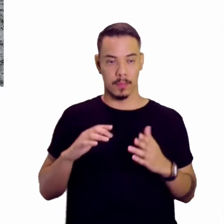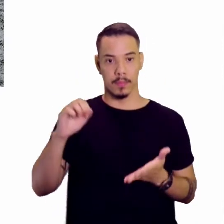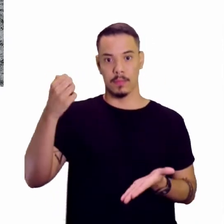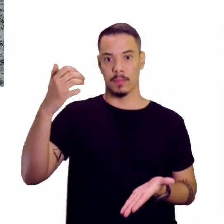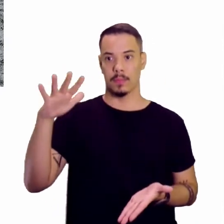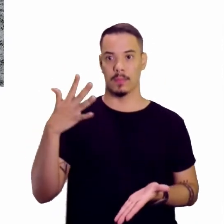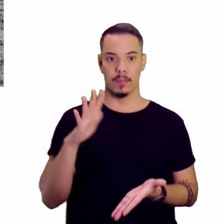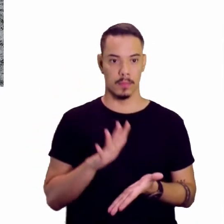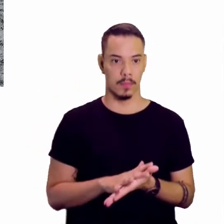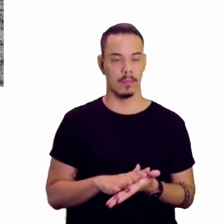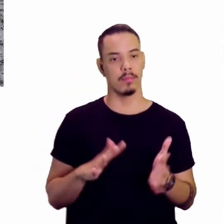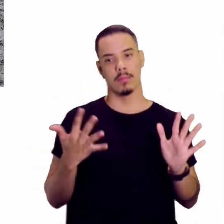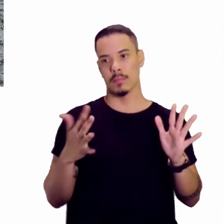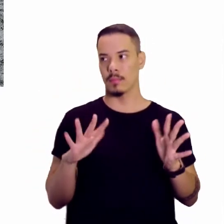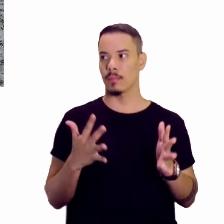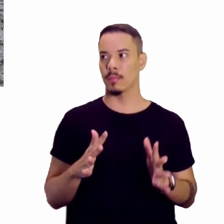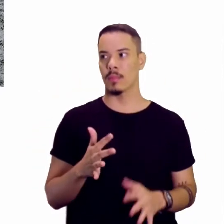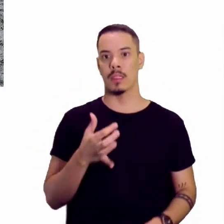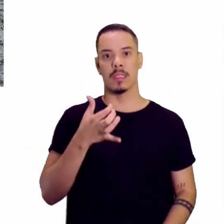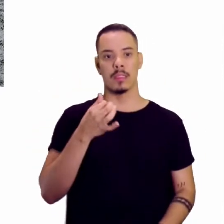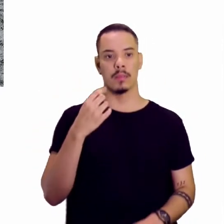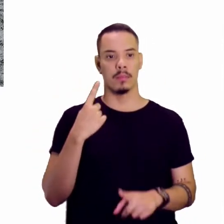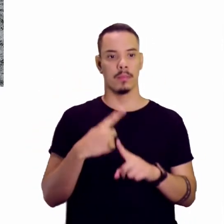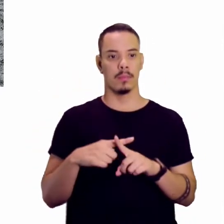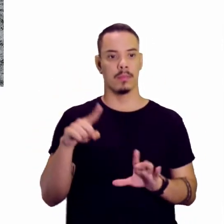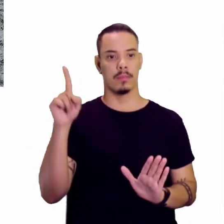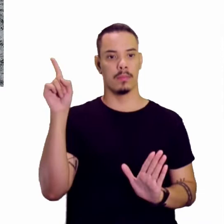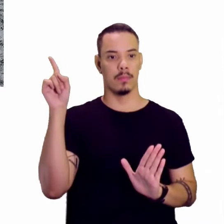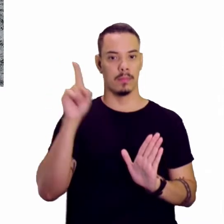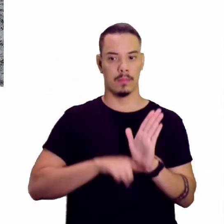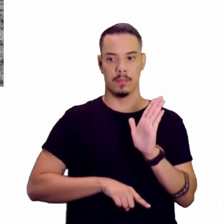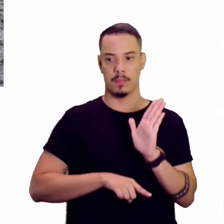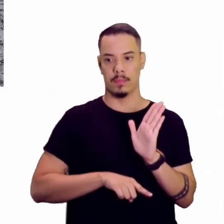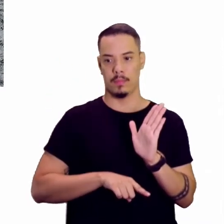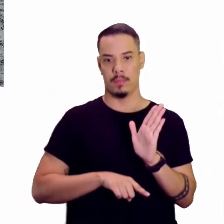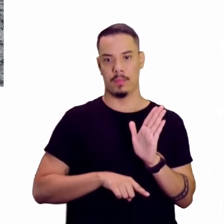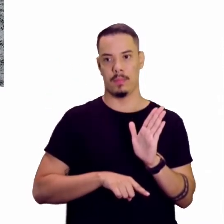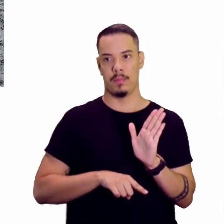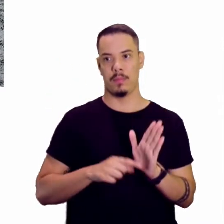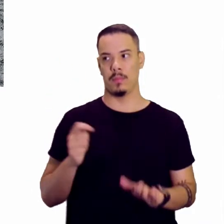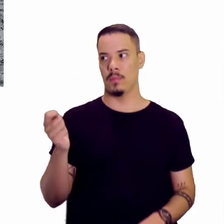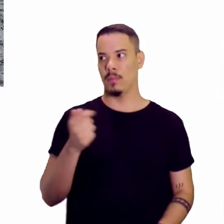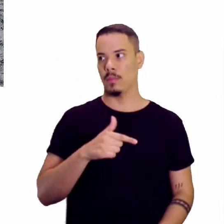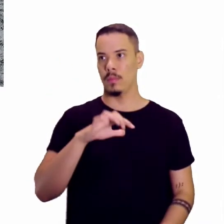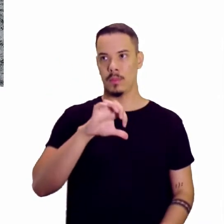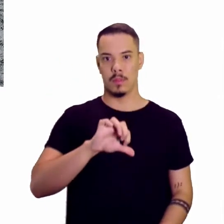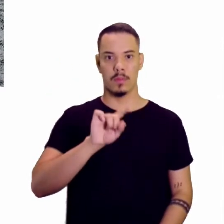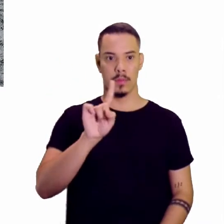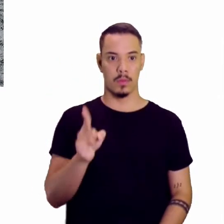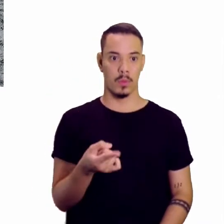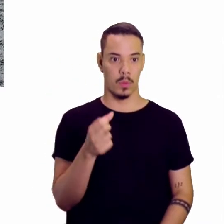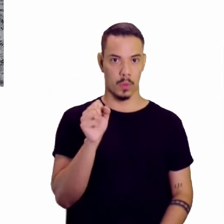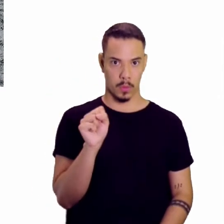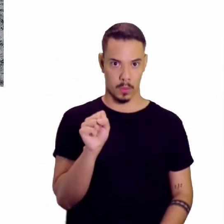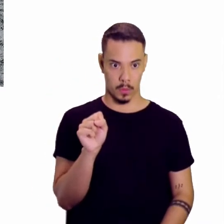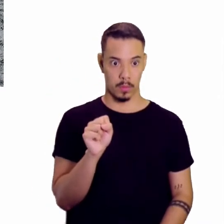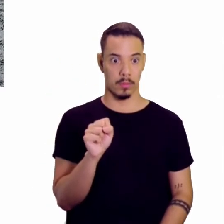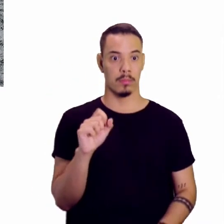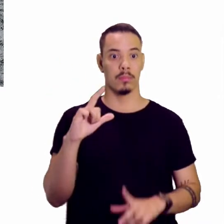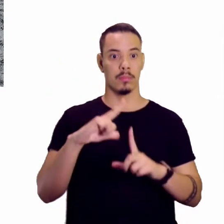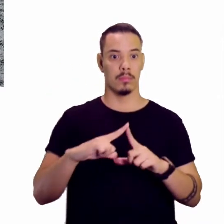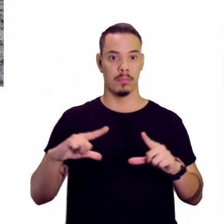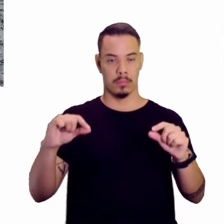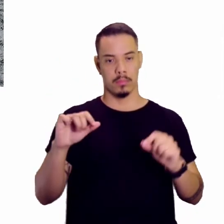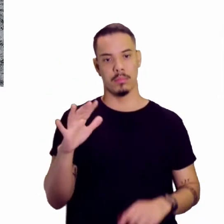com uma aceleração cerca de 6 vezes menor que 9,8. Né? Pois na Lua